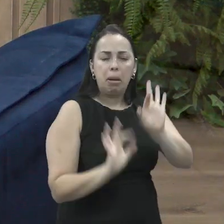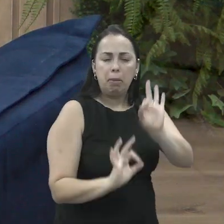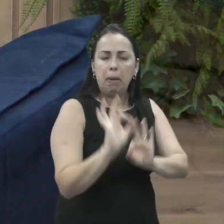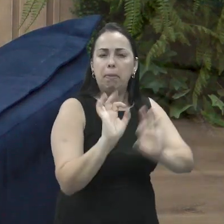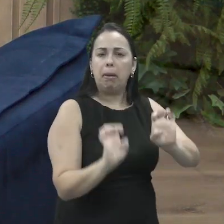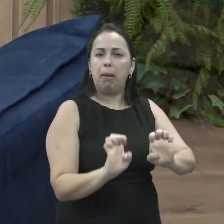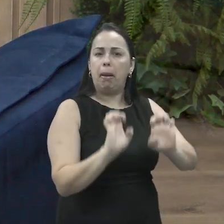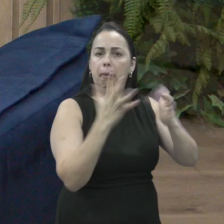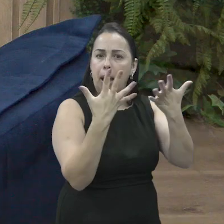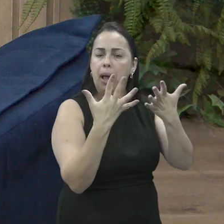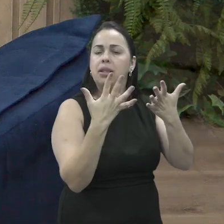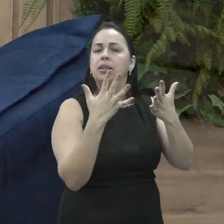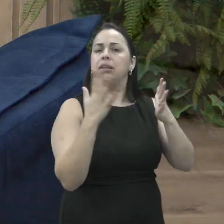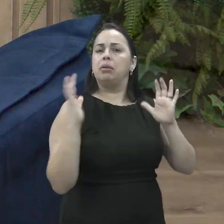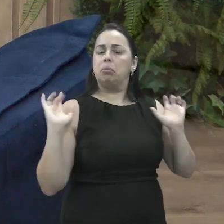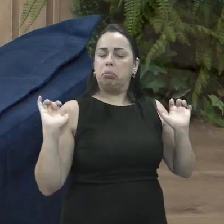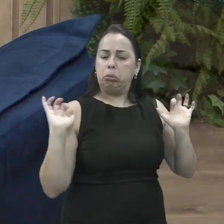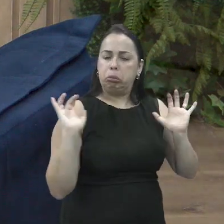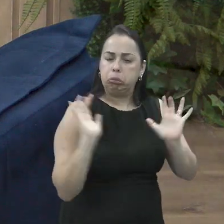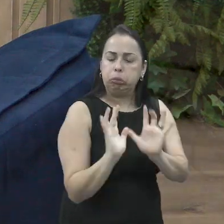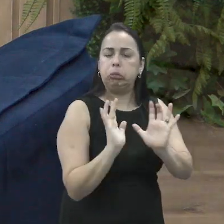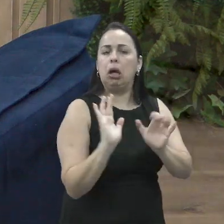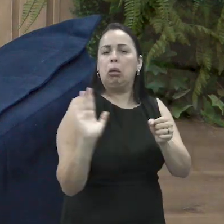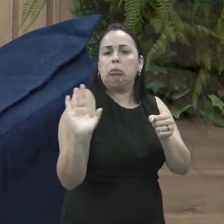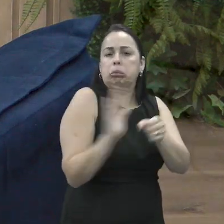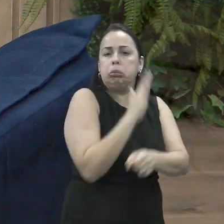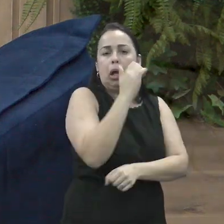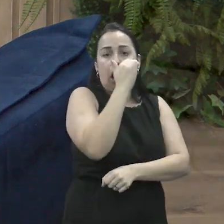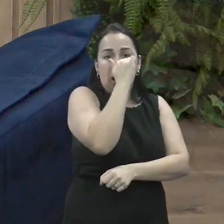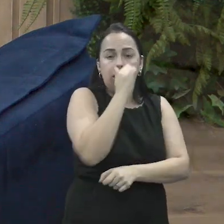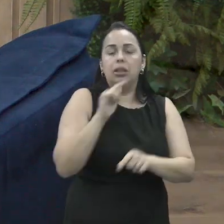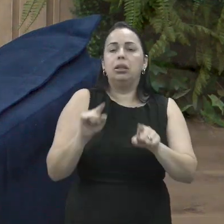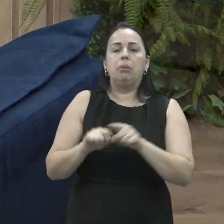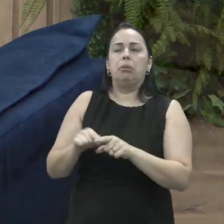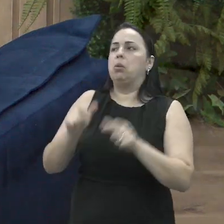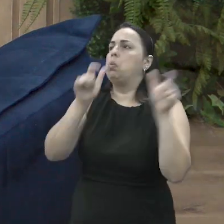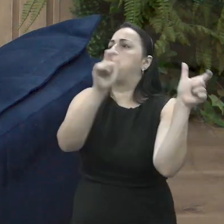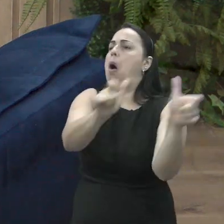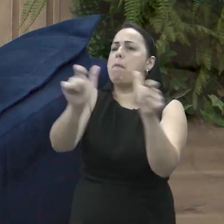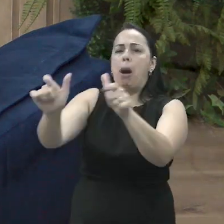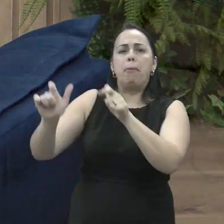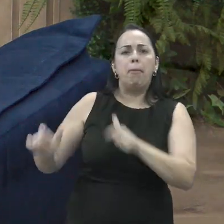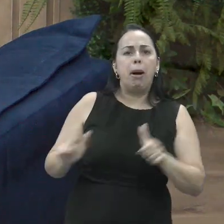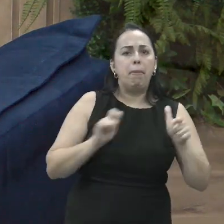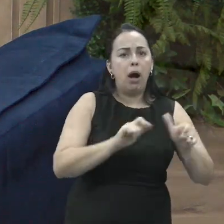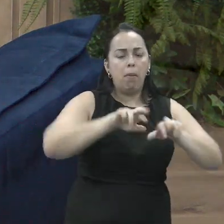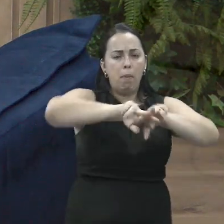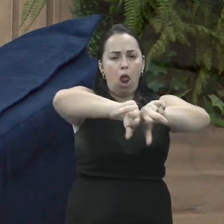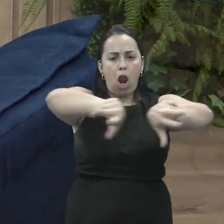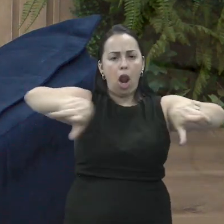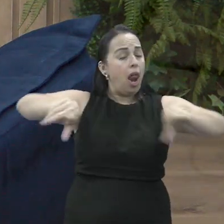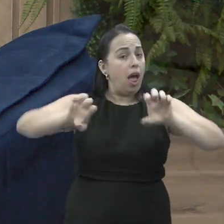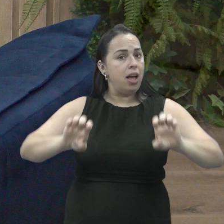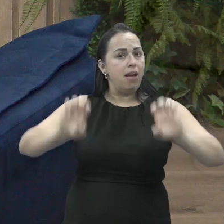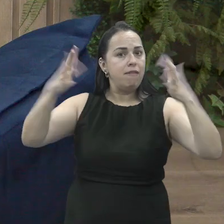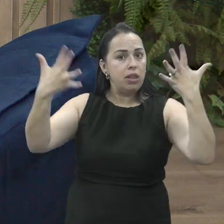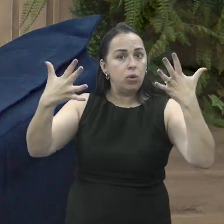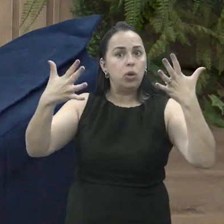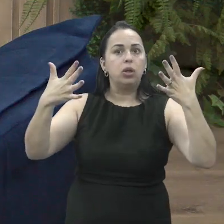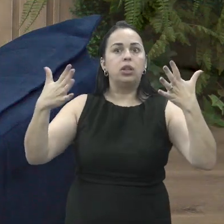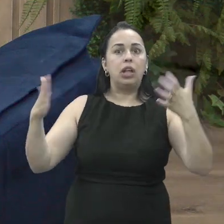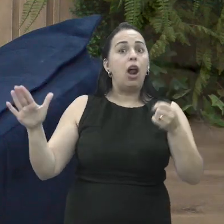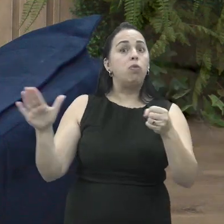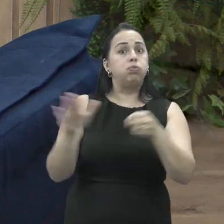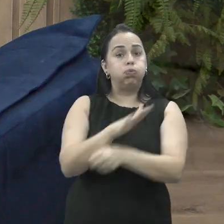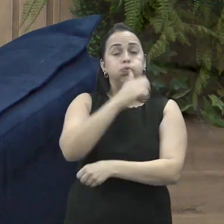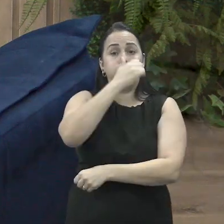os festivais e tem lotado, tanto na Casa do Jovem, no João do Pulo, no Morumbi, no Cerejeira, vários eventos